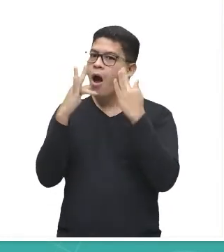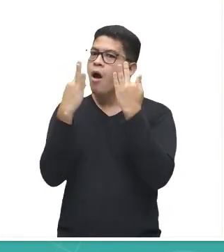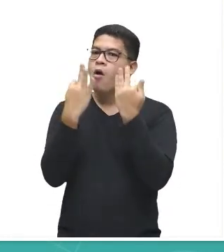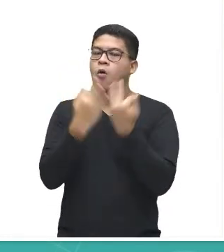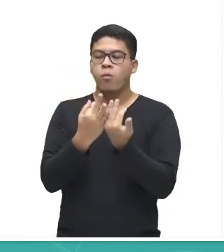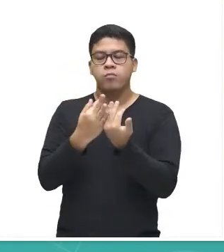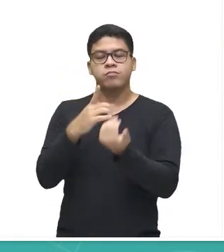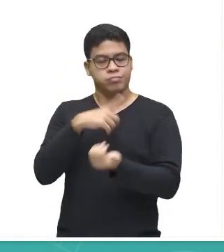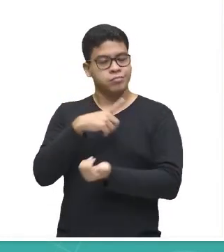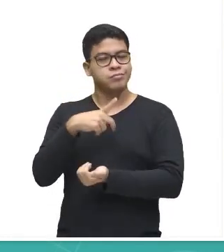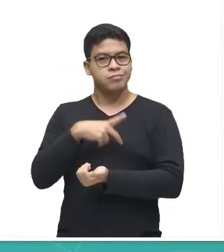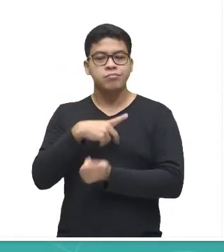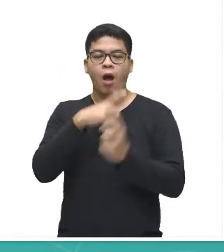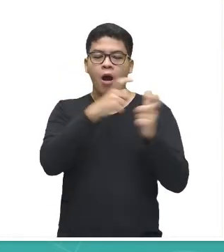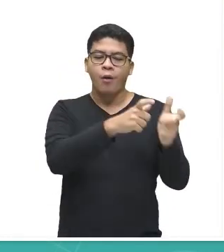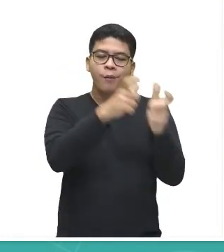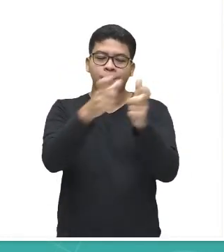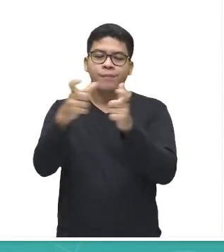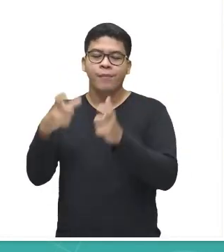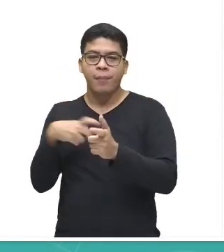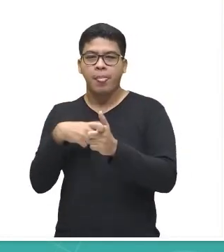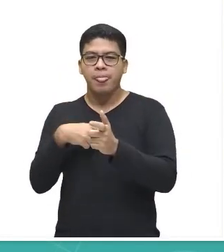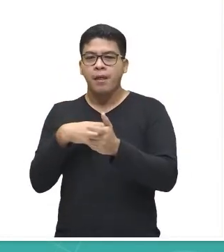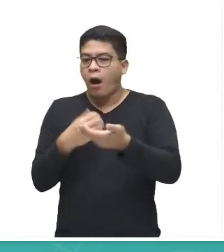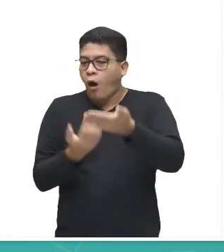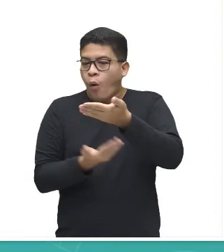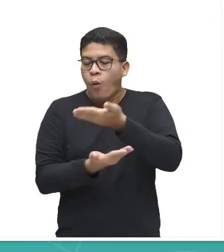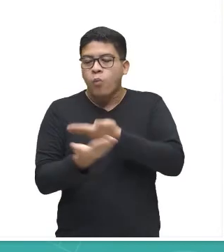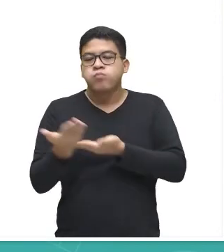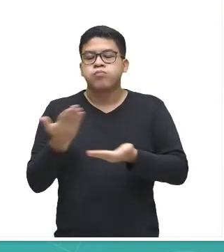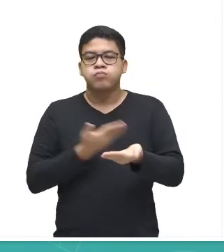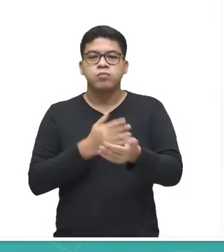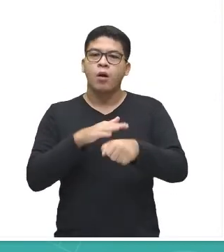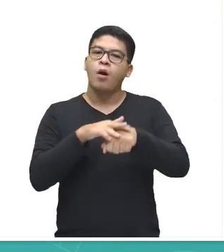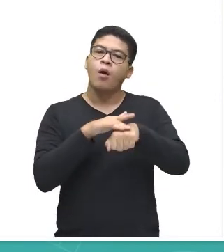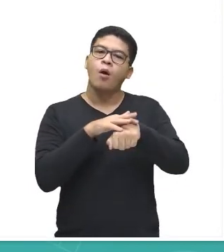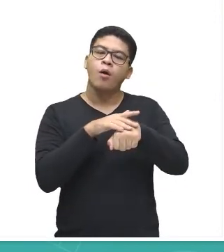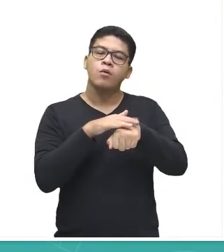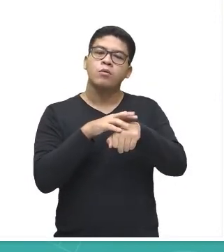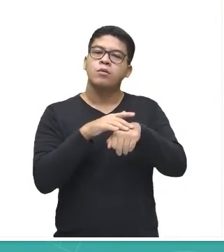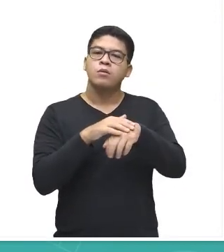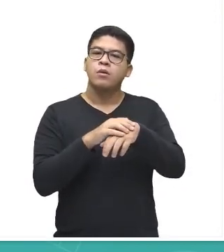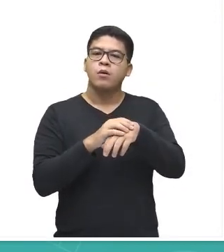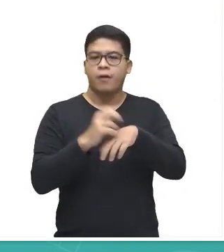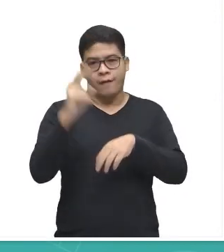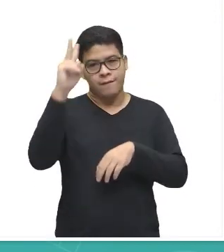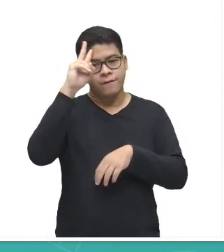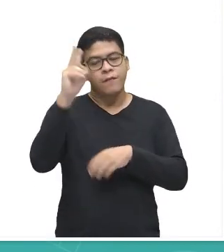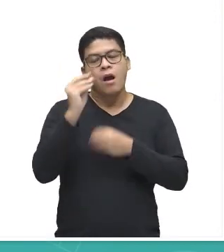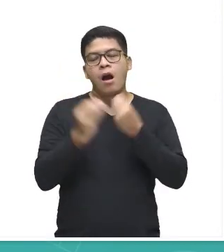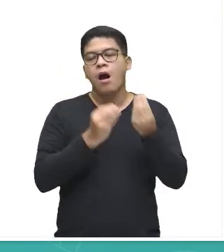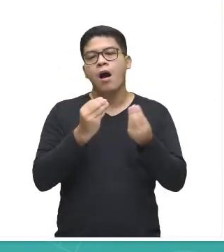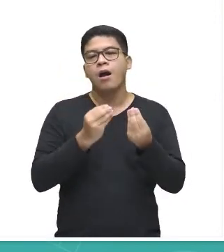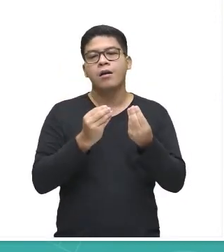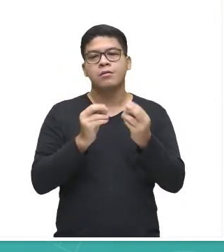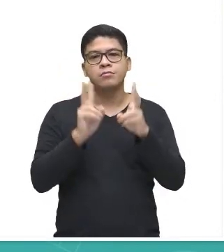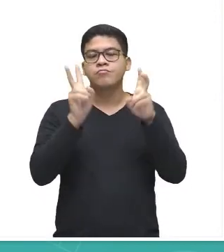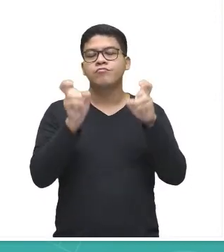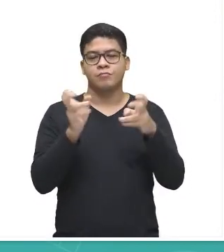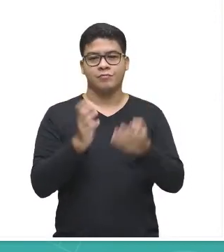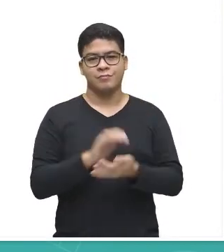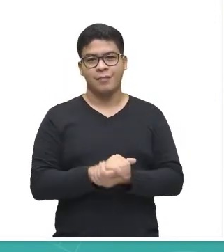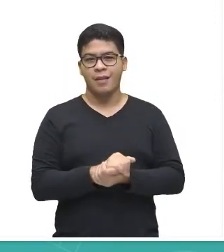né? Conversar sobre várias coisas. Muito bem, Rosalina, você está